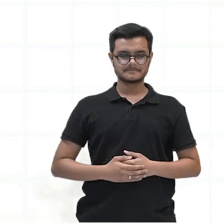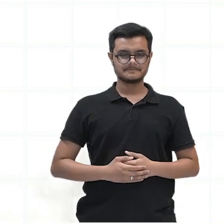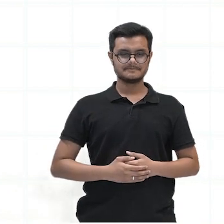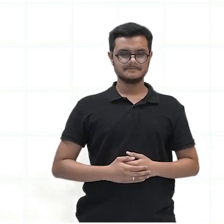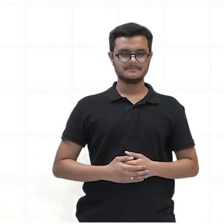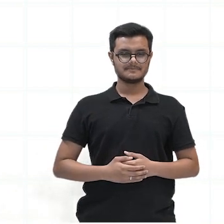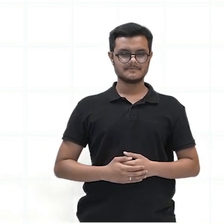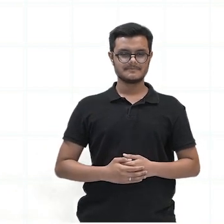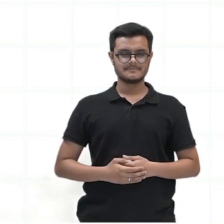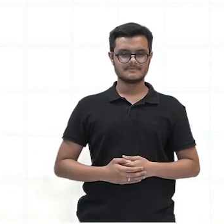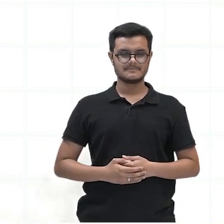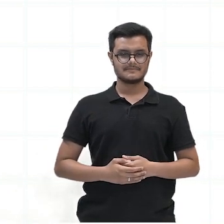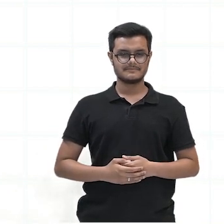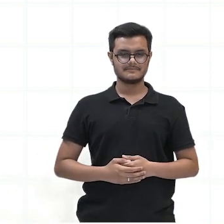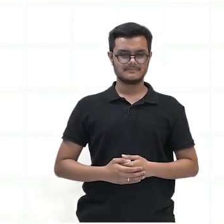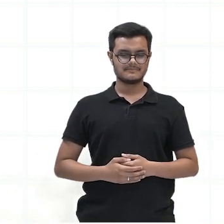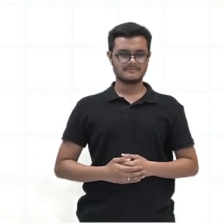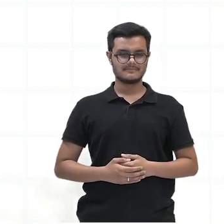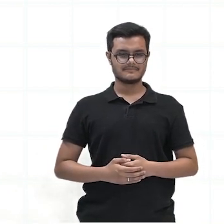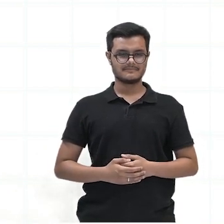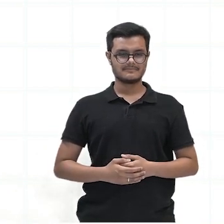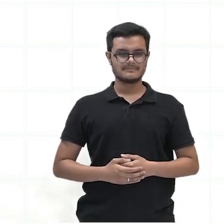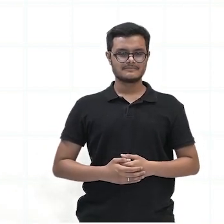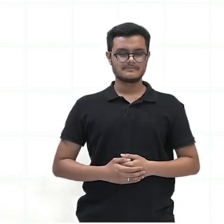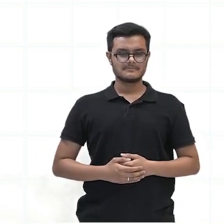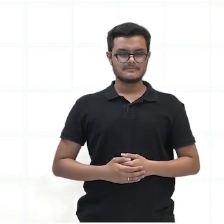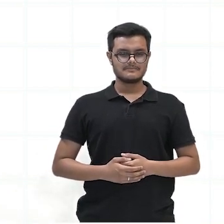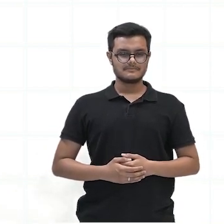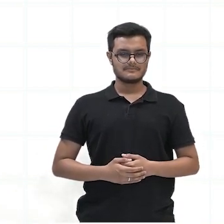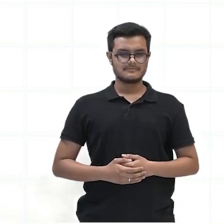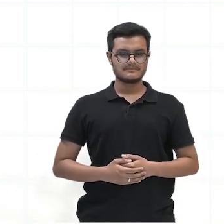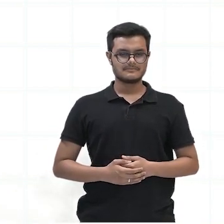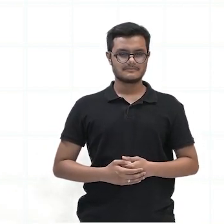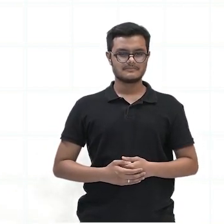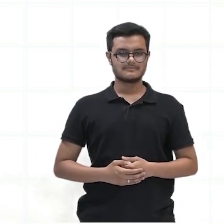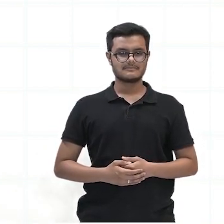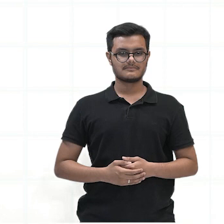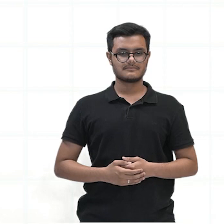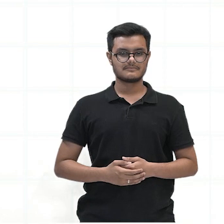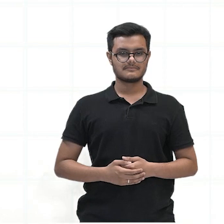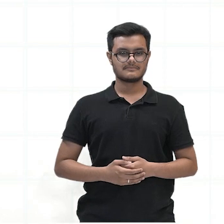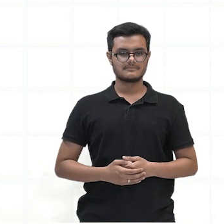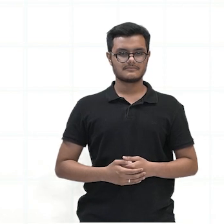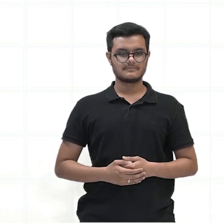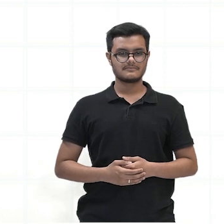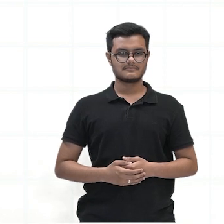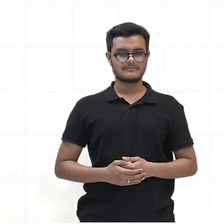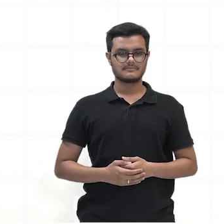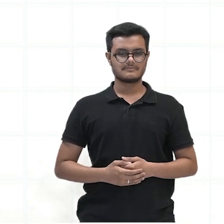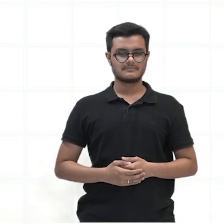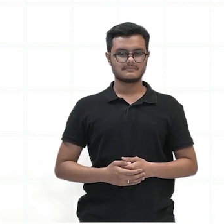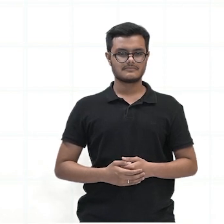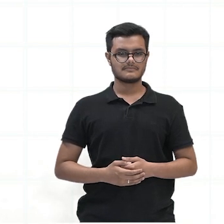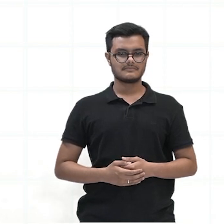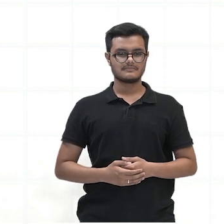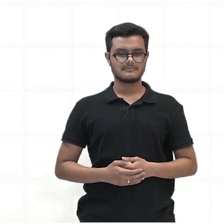dele. A última frase, continuando aqui comigo, a última frase diz o seguinte: